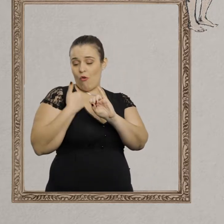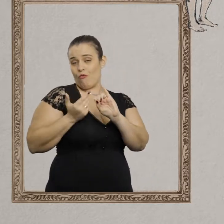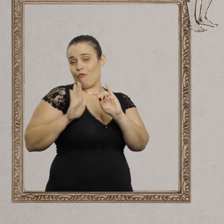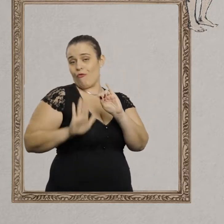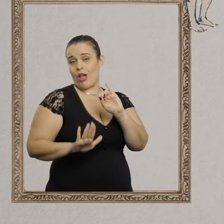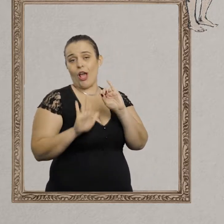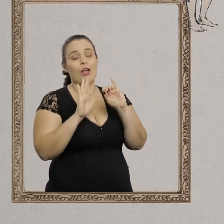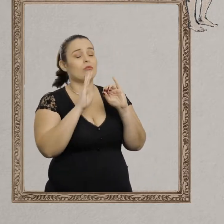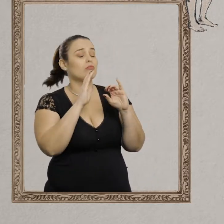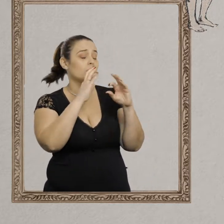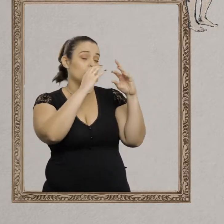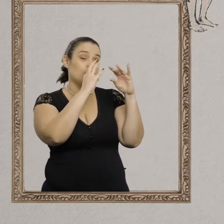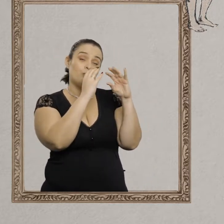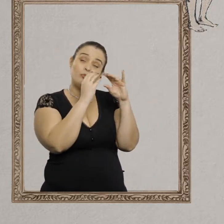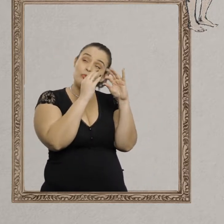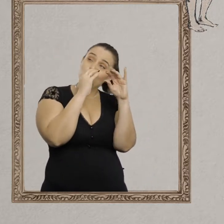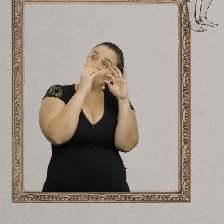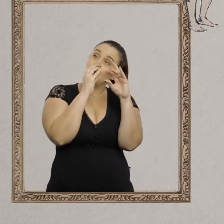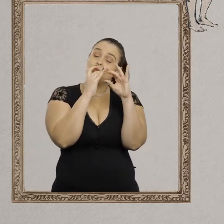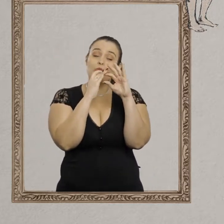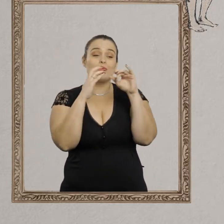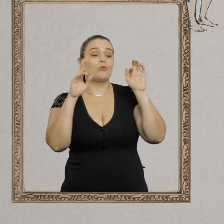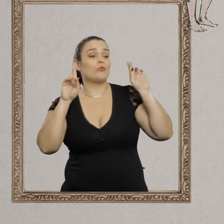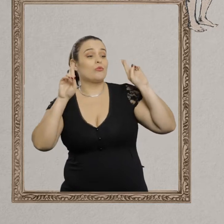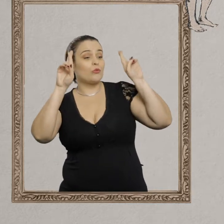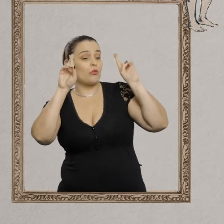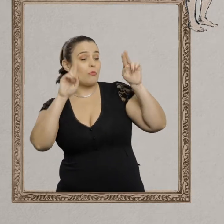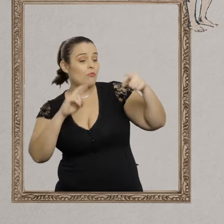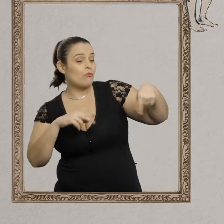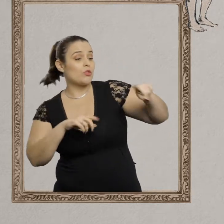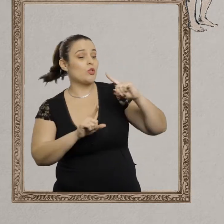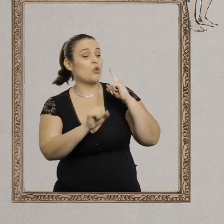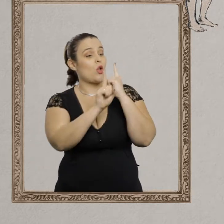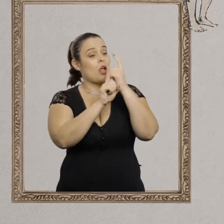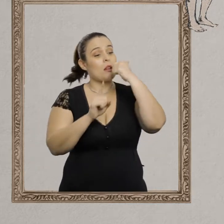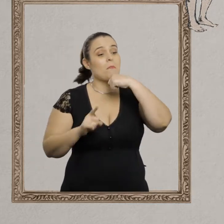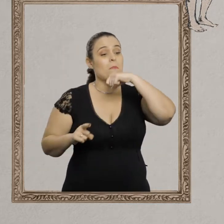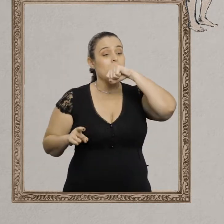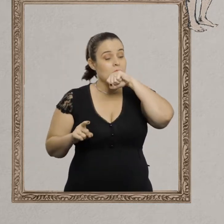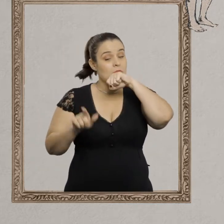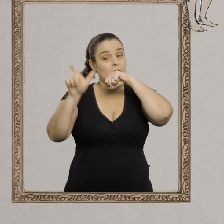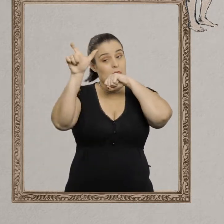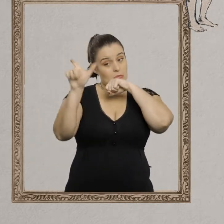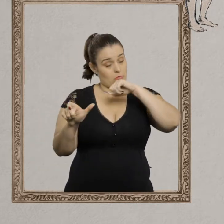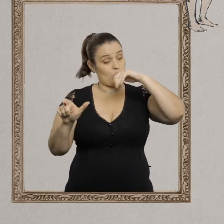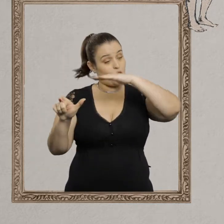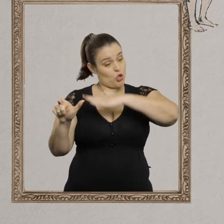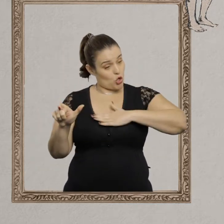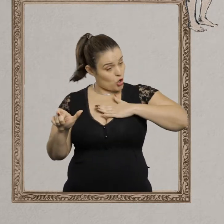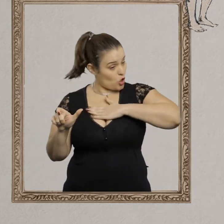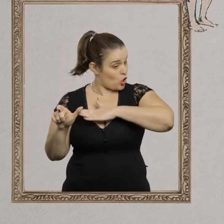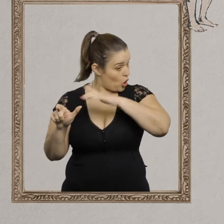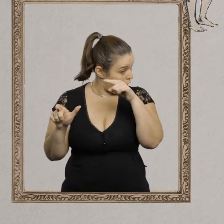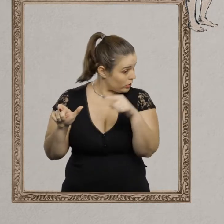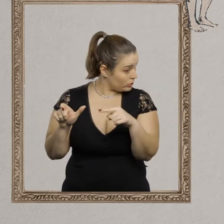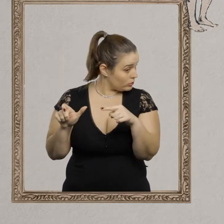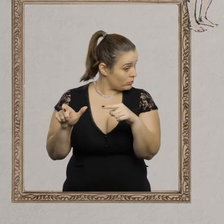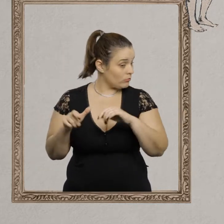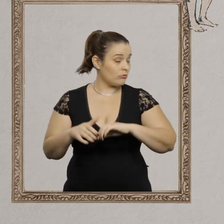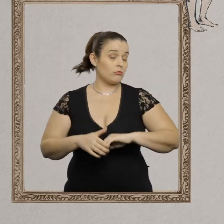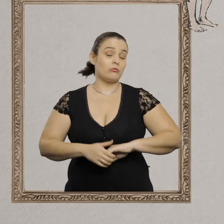Nunca. Ele falou para os meninos perdidos: Espero que vocês encontrem suas mães e que gostem